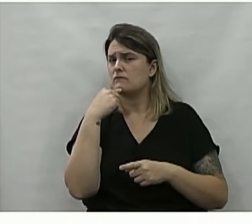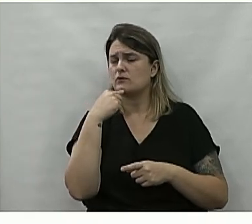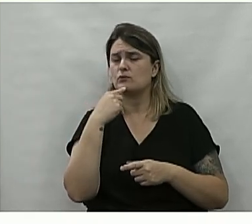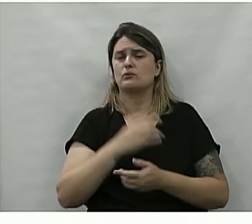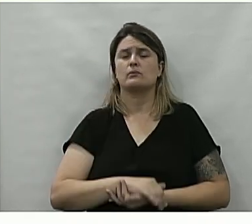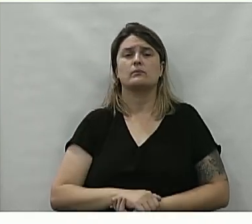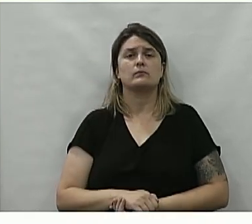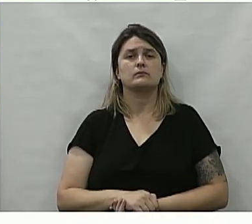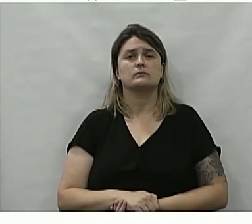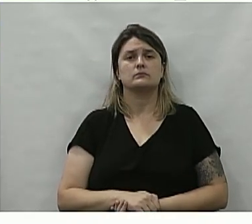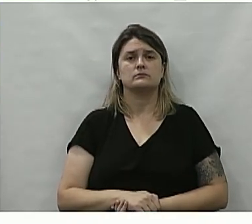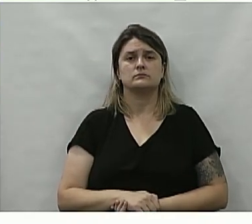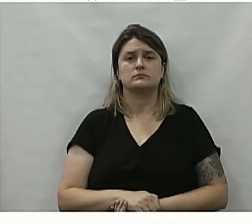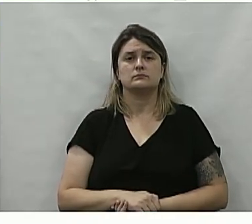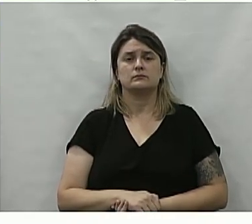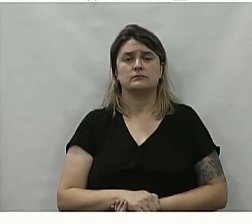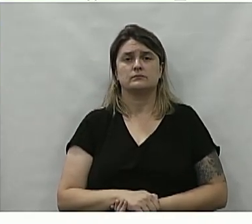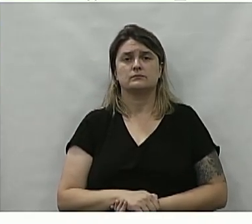Em relação a isso